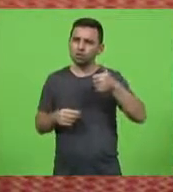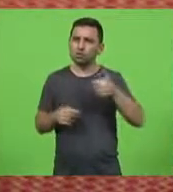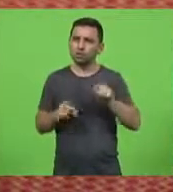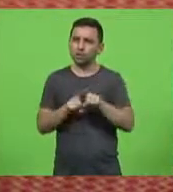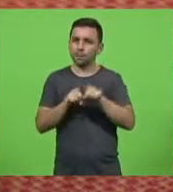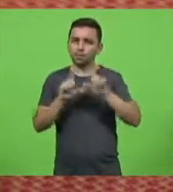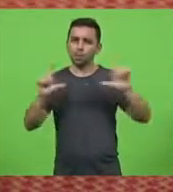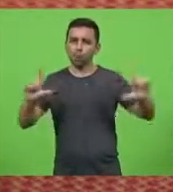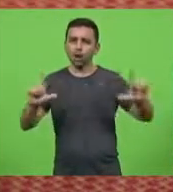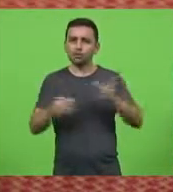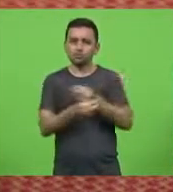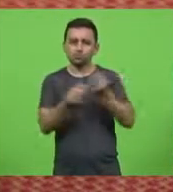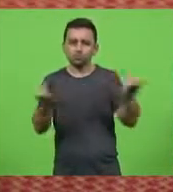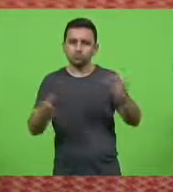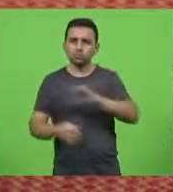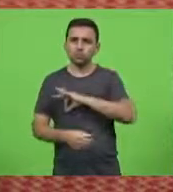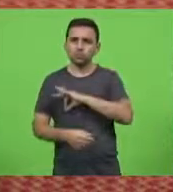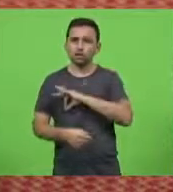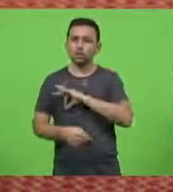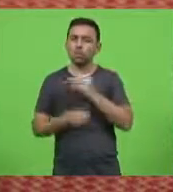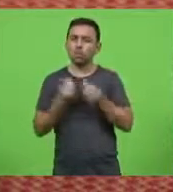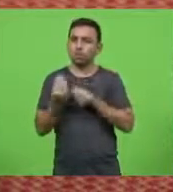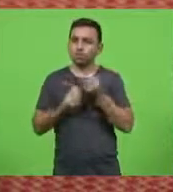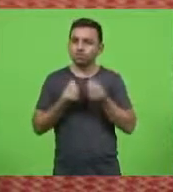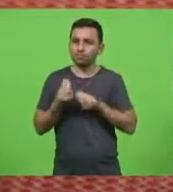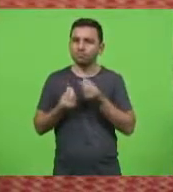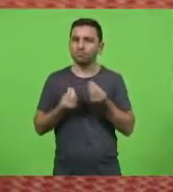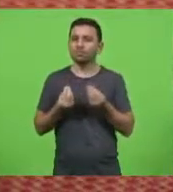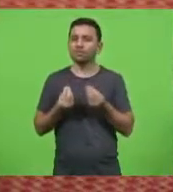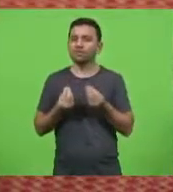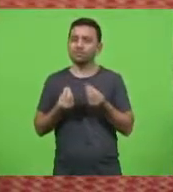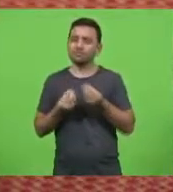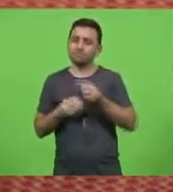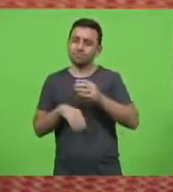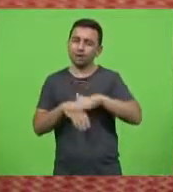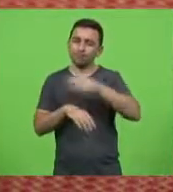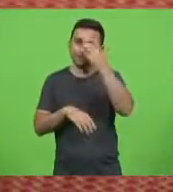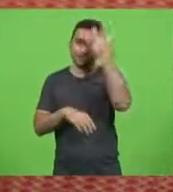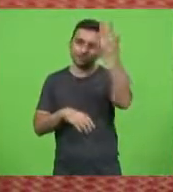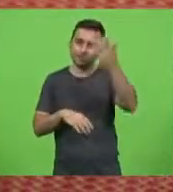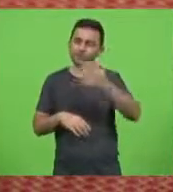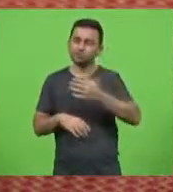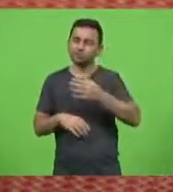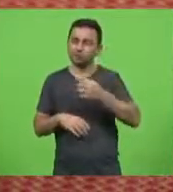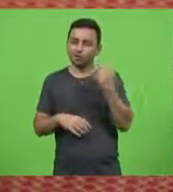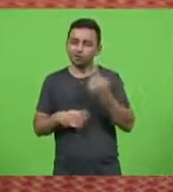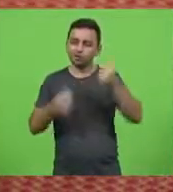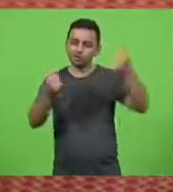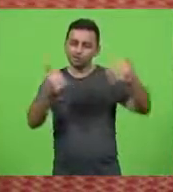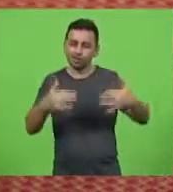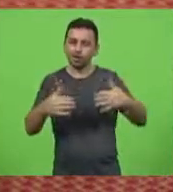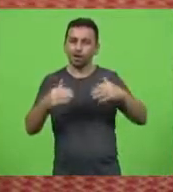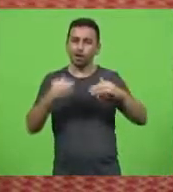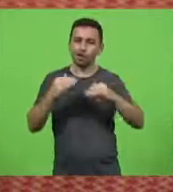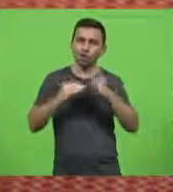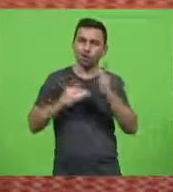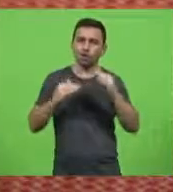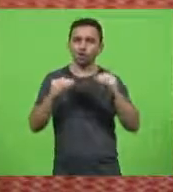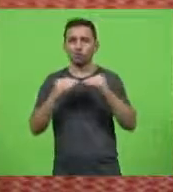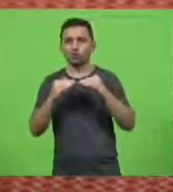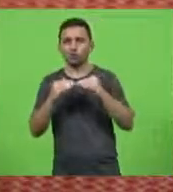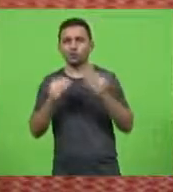de distribuição, como foi feito, nós temos argumentos aí para concordar ou discordar da